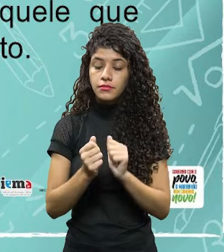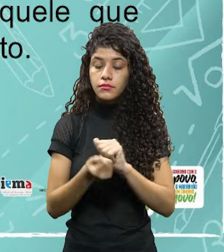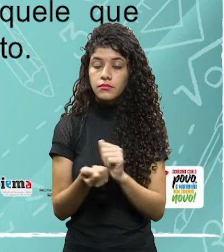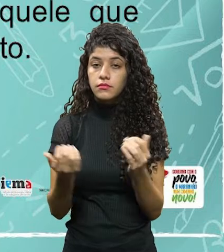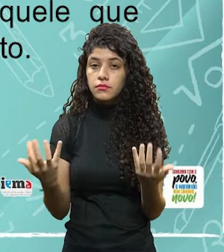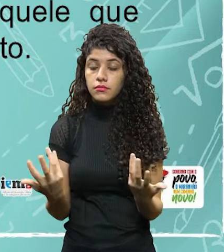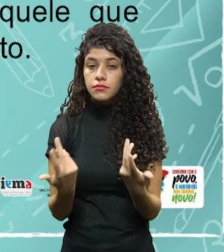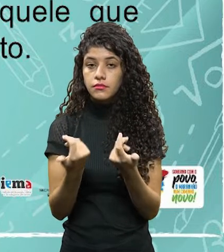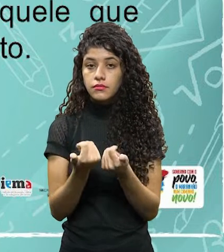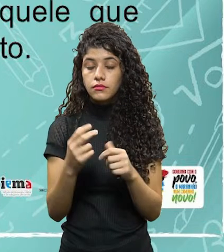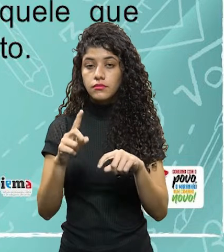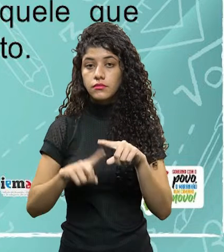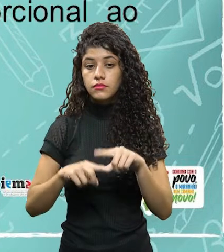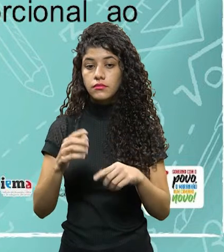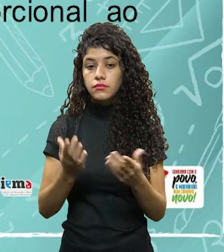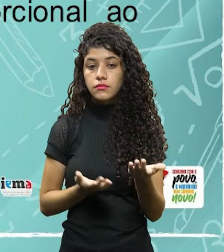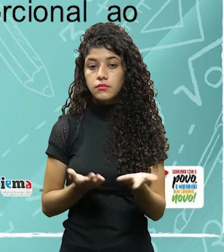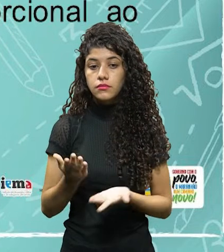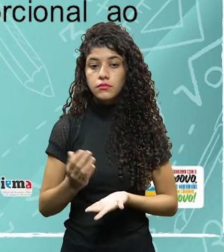ao produto.